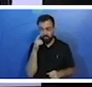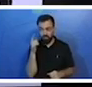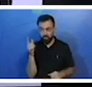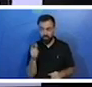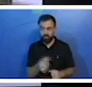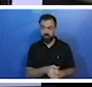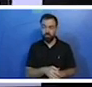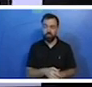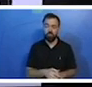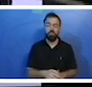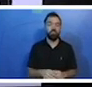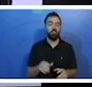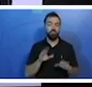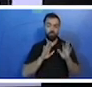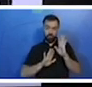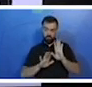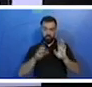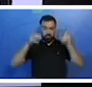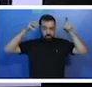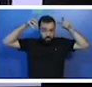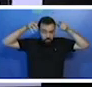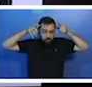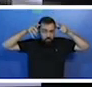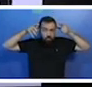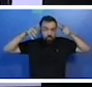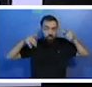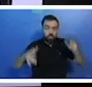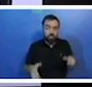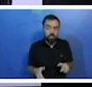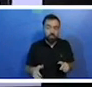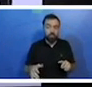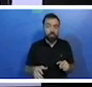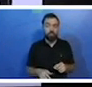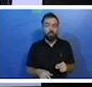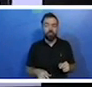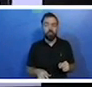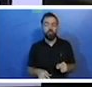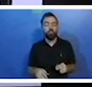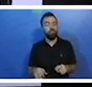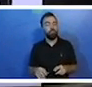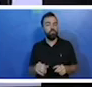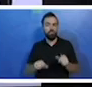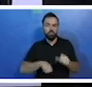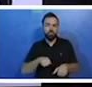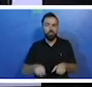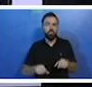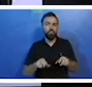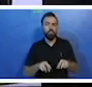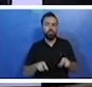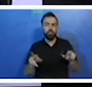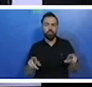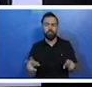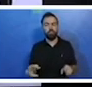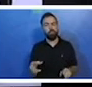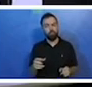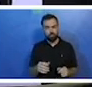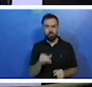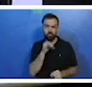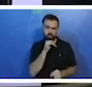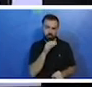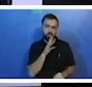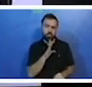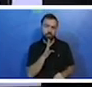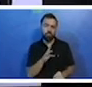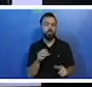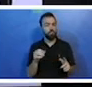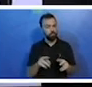aqui os equipamentos de segurança, capacete, né? E nós vimos aqui também que são vários tipos de bicicleta e vários tipos de pedalar. Nós vamos conhecer alguns deles,